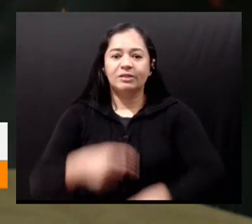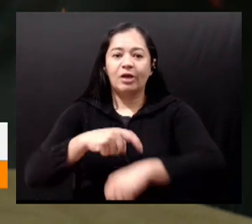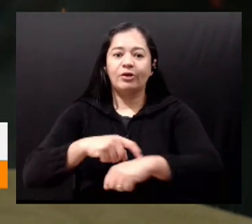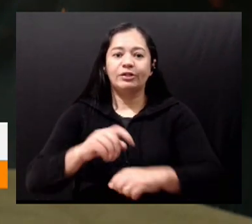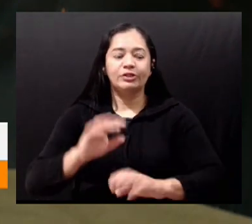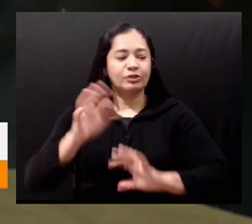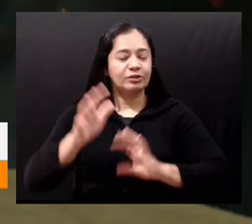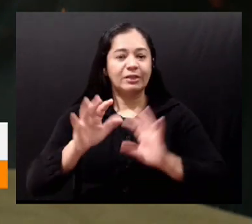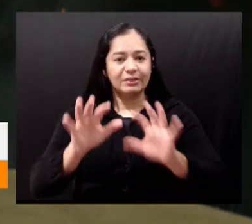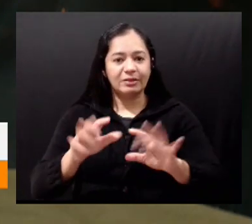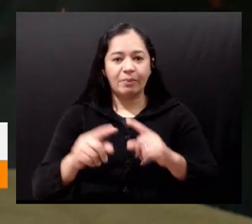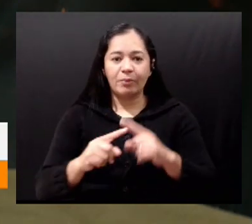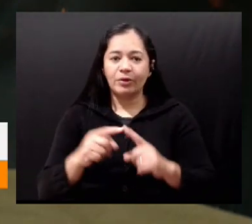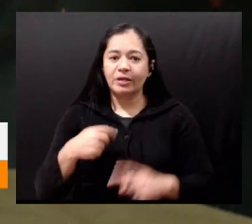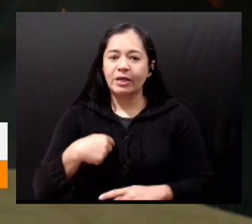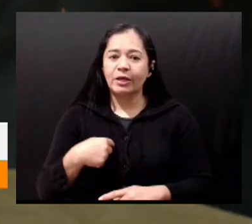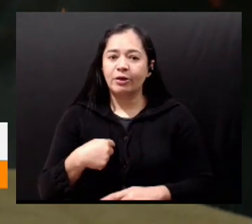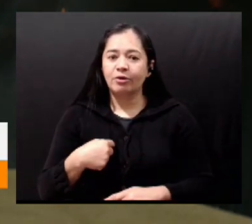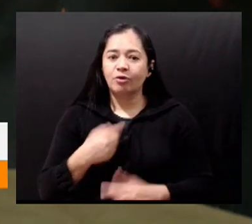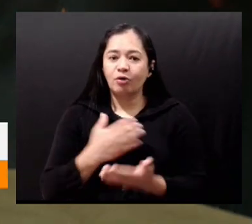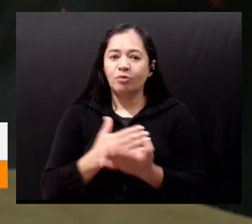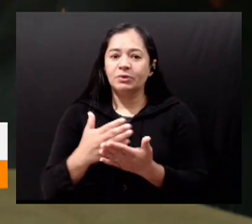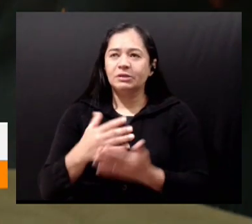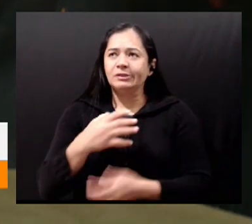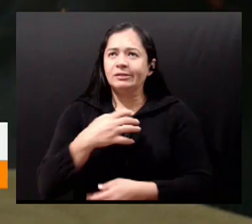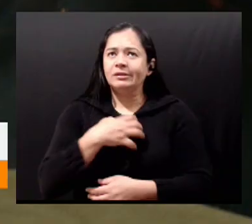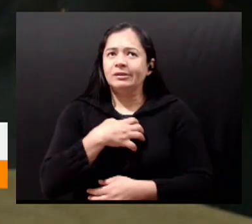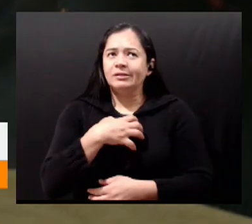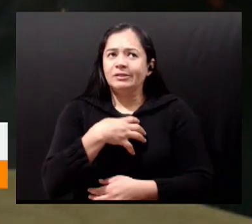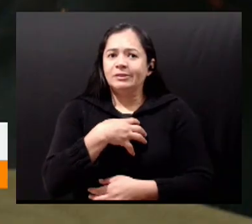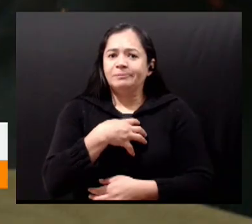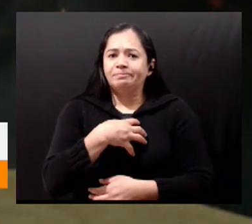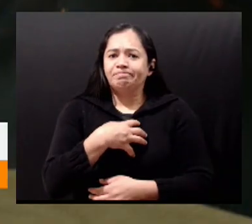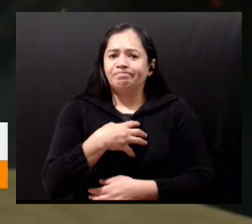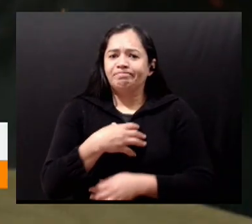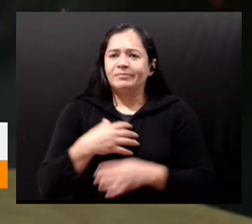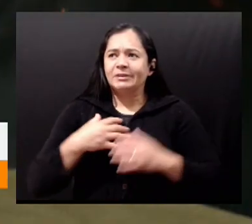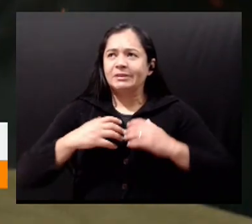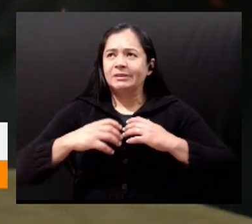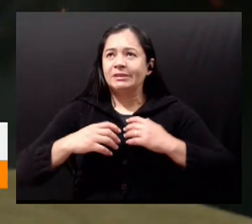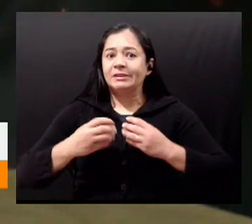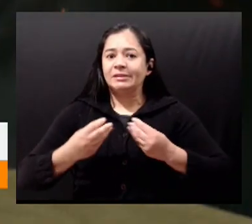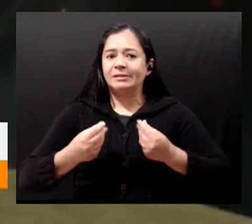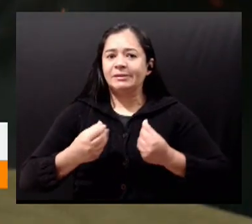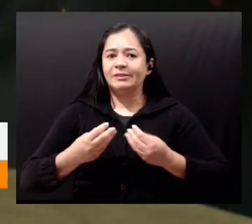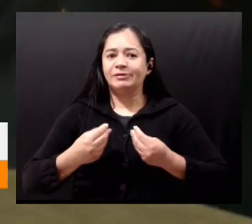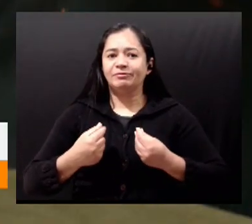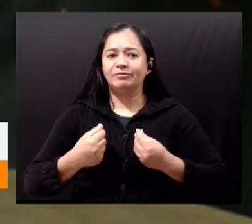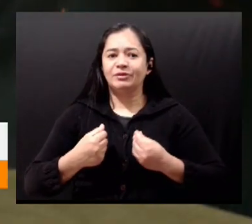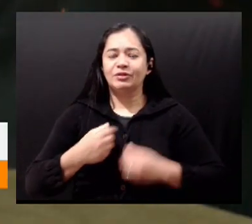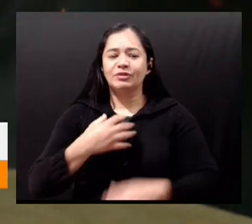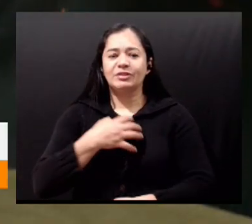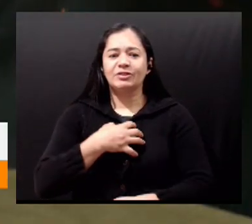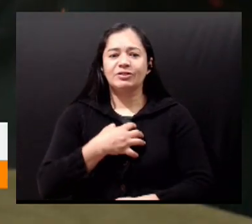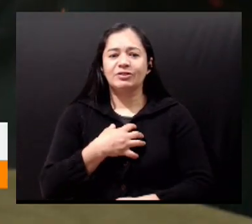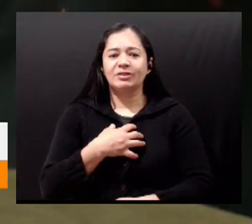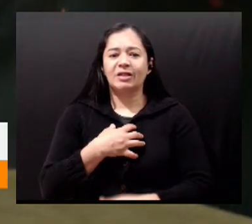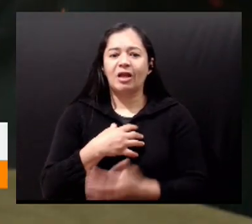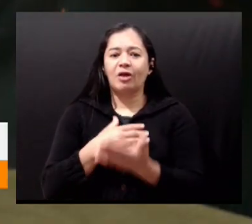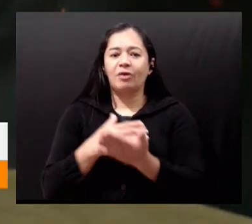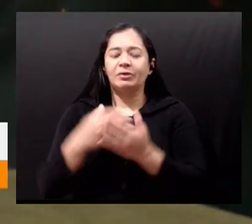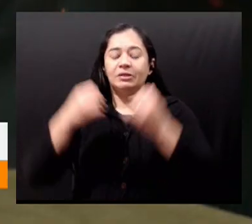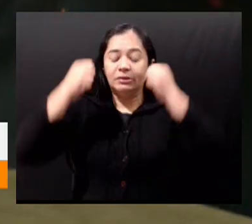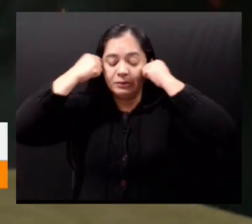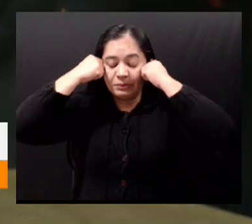a ter sim, Sim. um sintoma que Uhum. mexeu, sabe, eu senti que eu estava começando a suar, sabe, meu